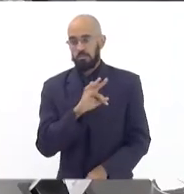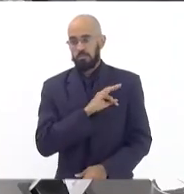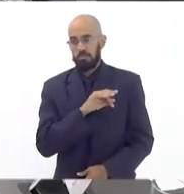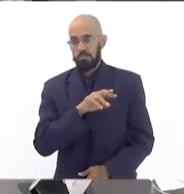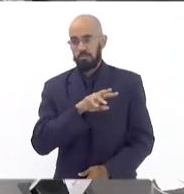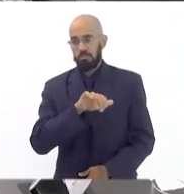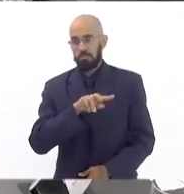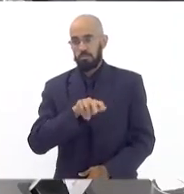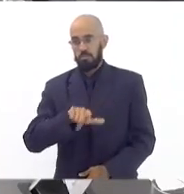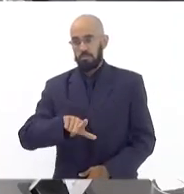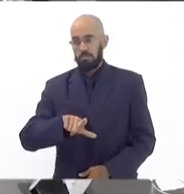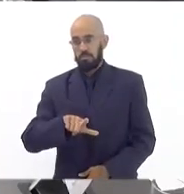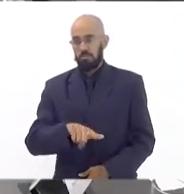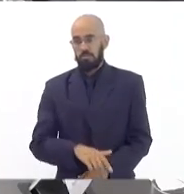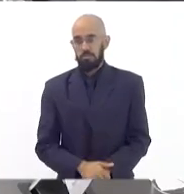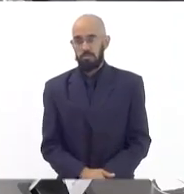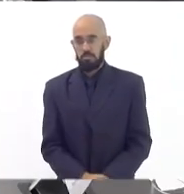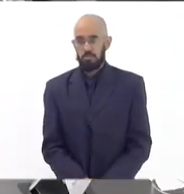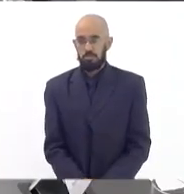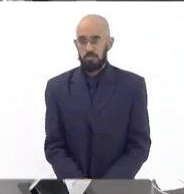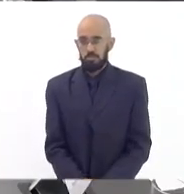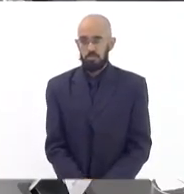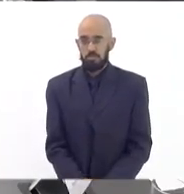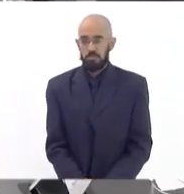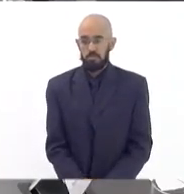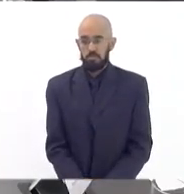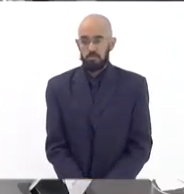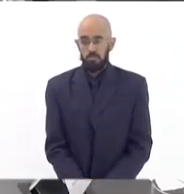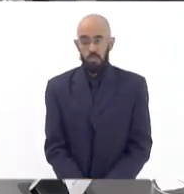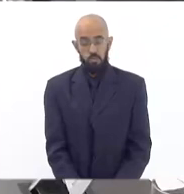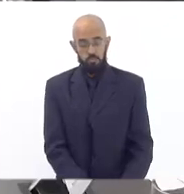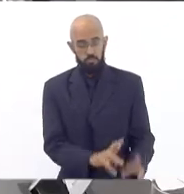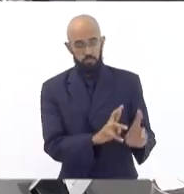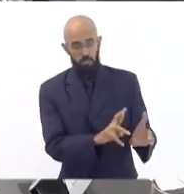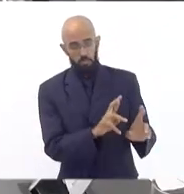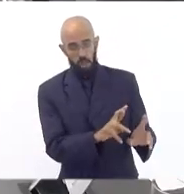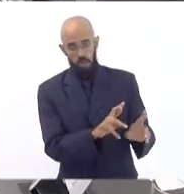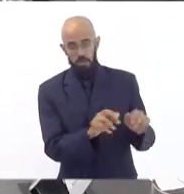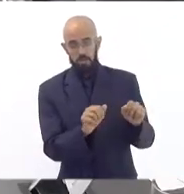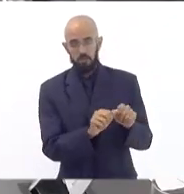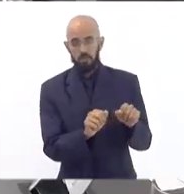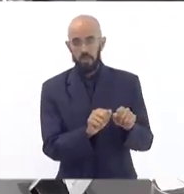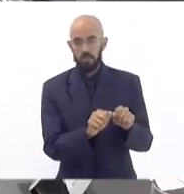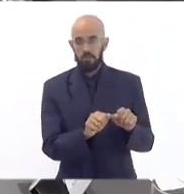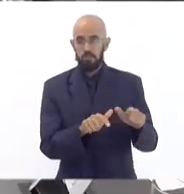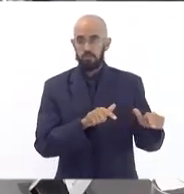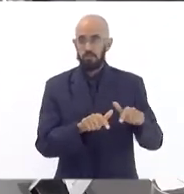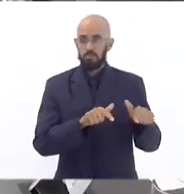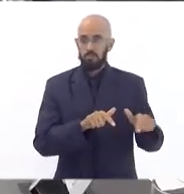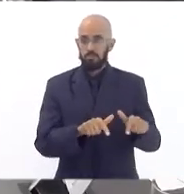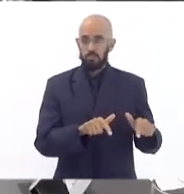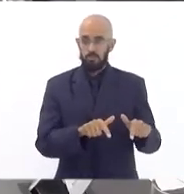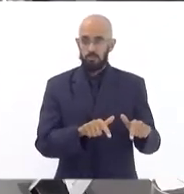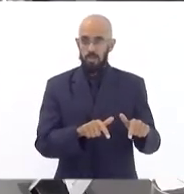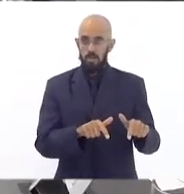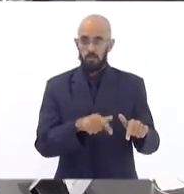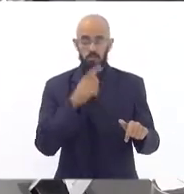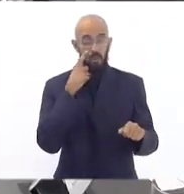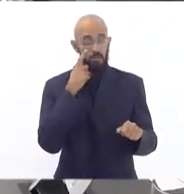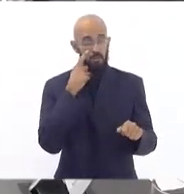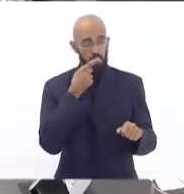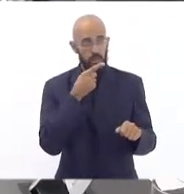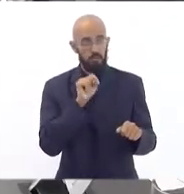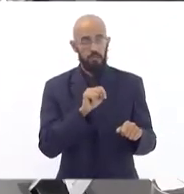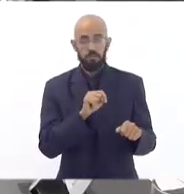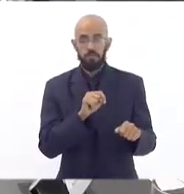militar eu espero Olá braço que seja feito um pente fino se você quiser um pequeno ramal de Santa Cruz vai saber o que que é o que